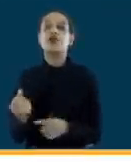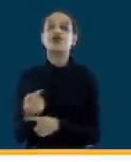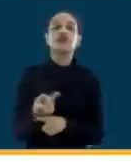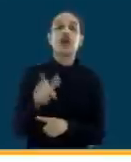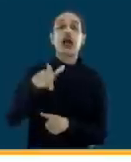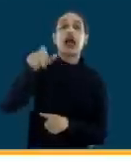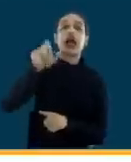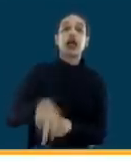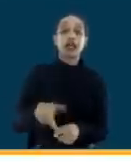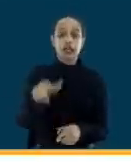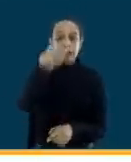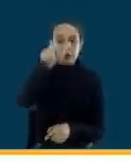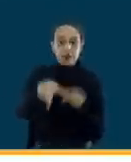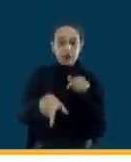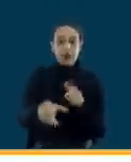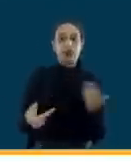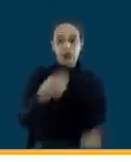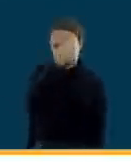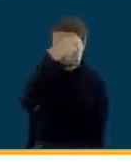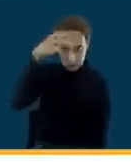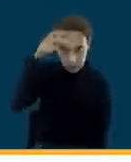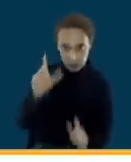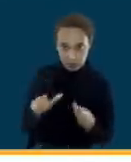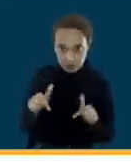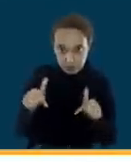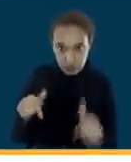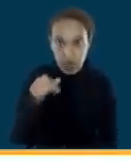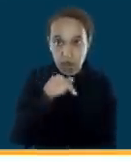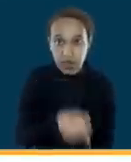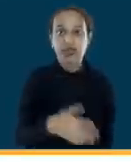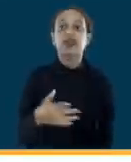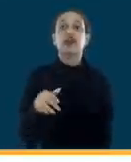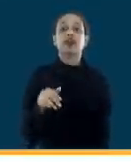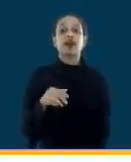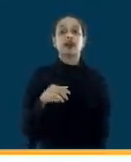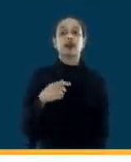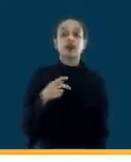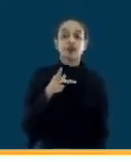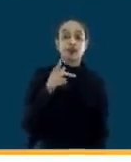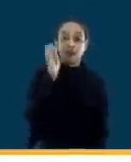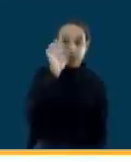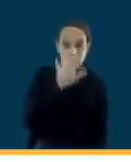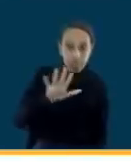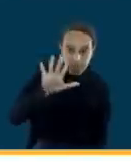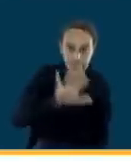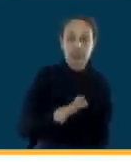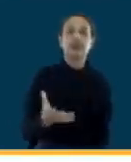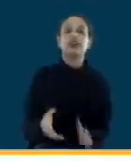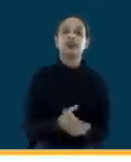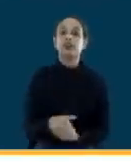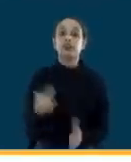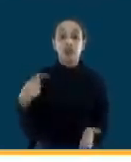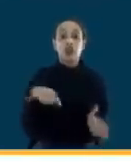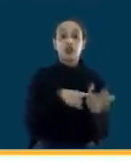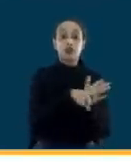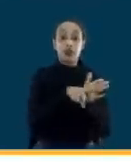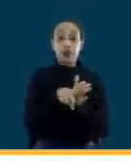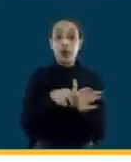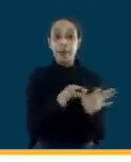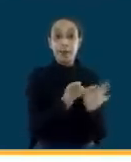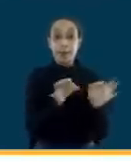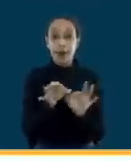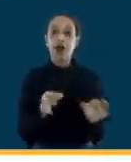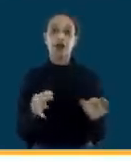faz toda a operação da plataforma Mais Brasil, porque ela é uma plataforma de transferências voluntárias. Então, nós estamos fazendo um processo também de preparação desses